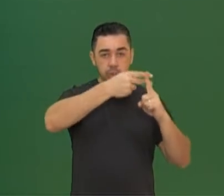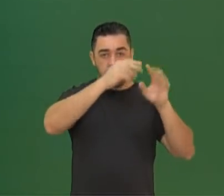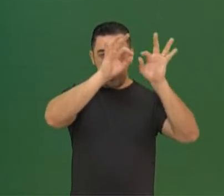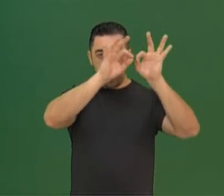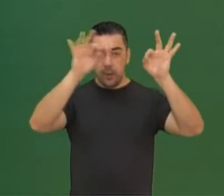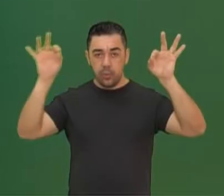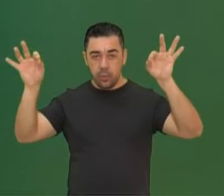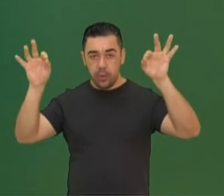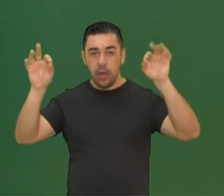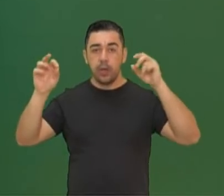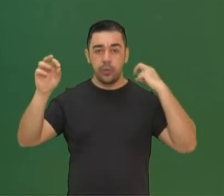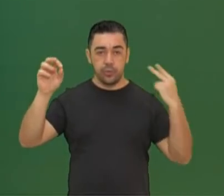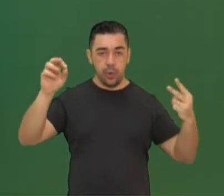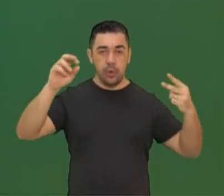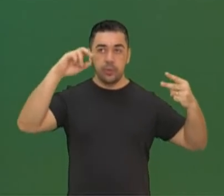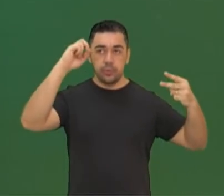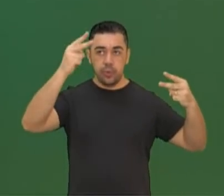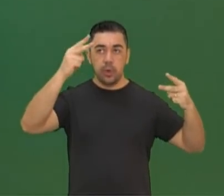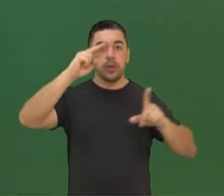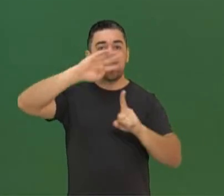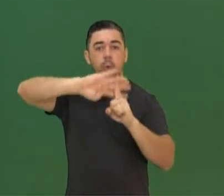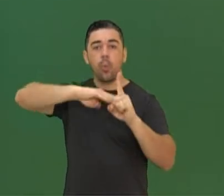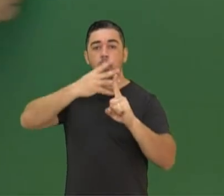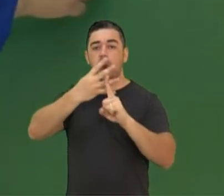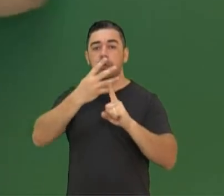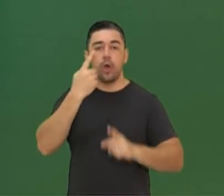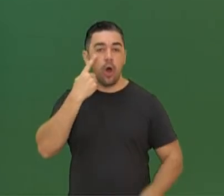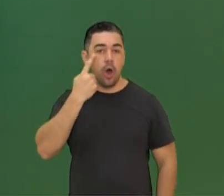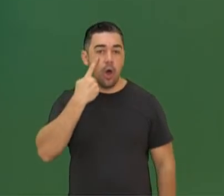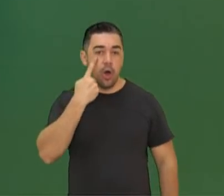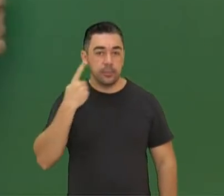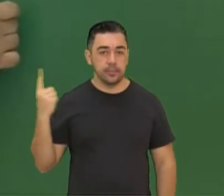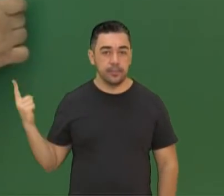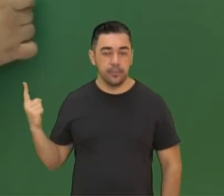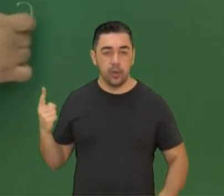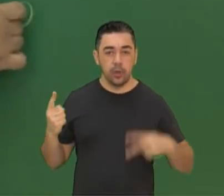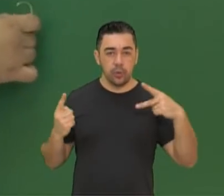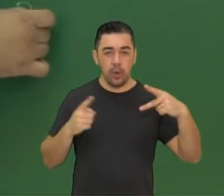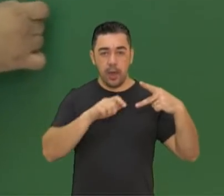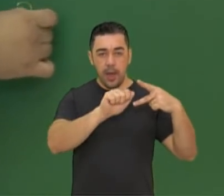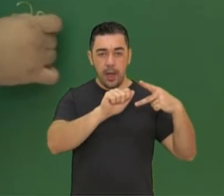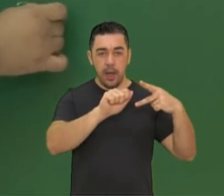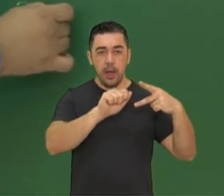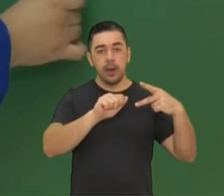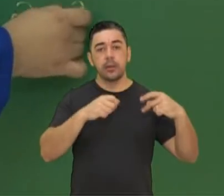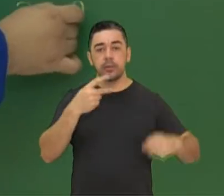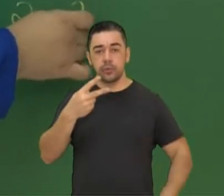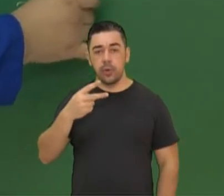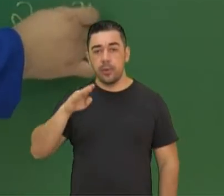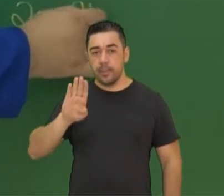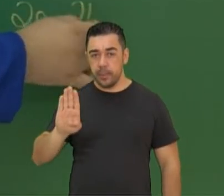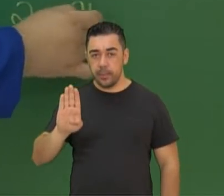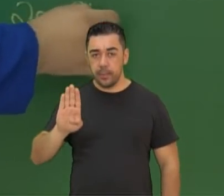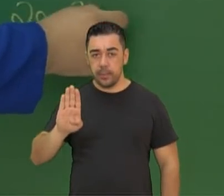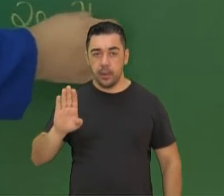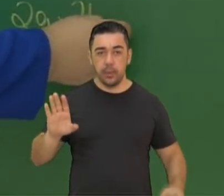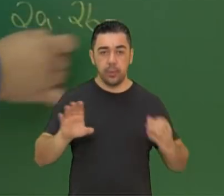vai acontecer? A minha área quadruplica. Dá uma olhada. Eu tenho 2A vezes 2B.